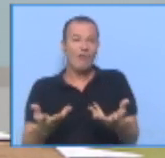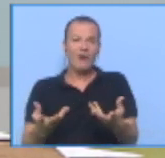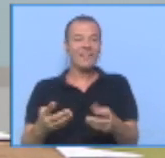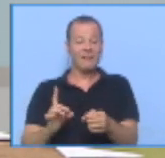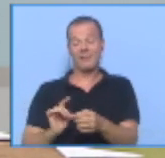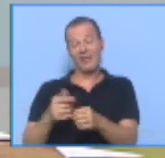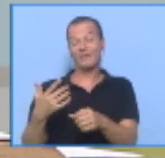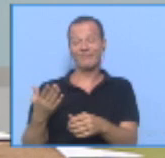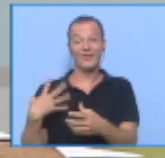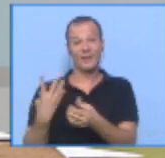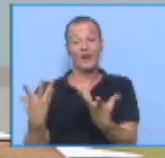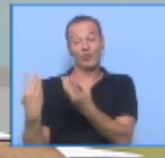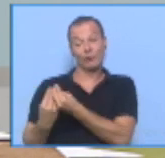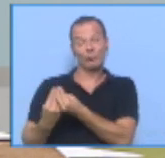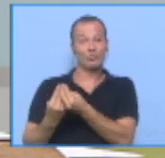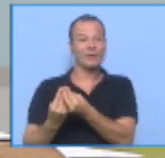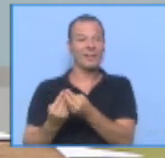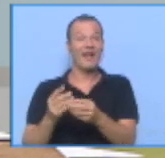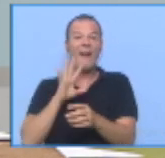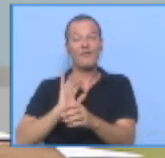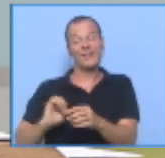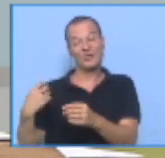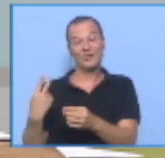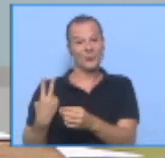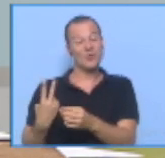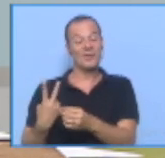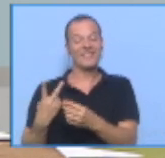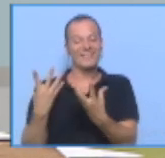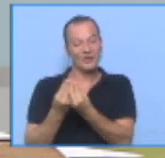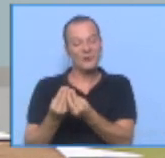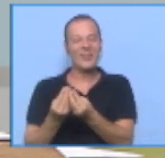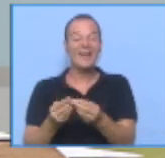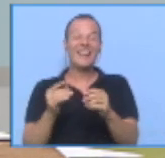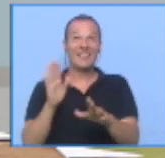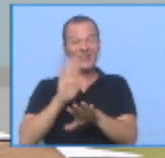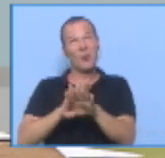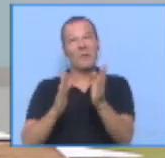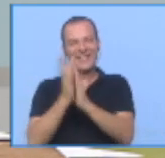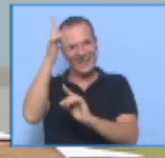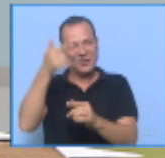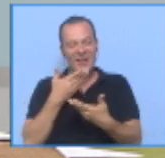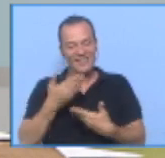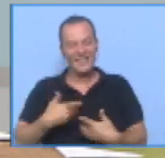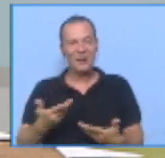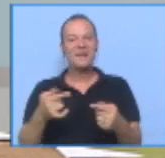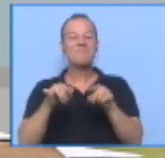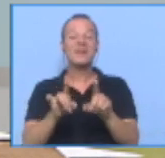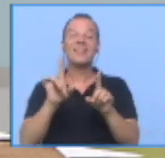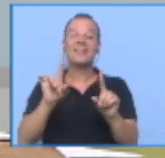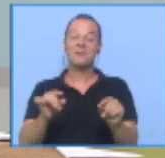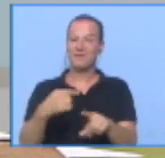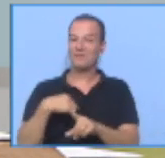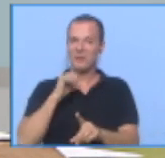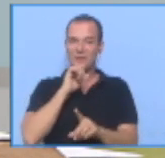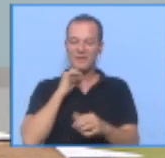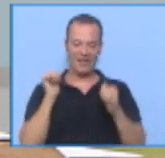apêndices, já vêm elas duas também, a família a crescer. É uma graça de Deus. E depois sempre esta possibilidade de